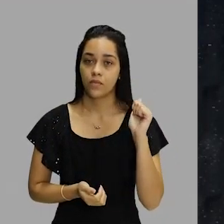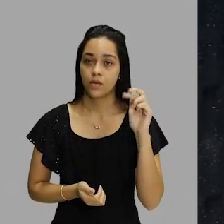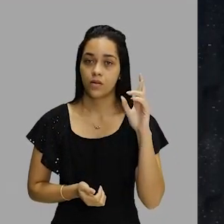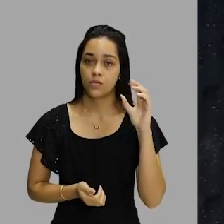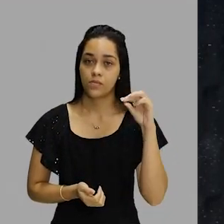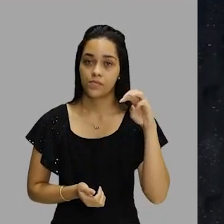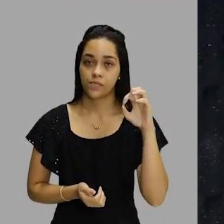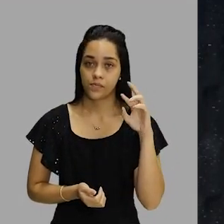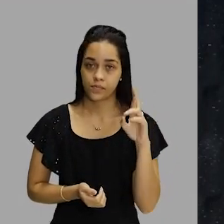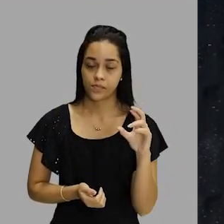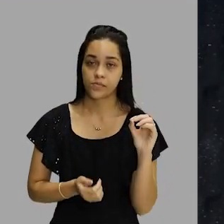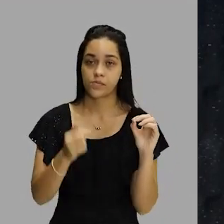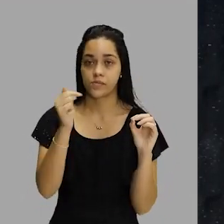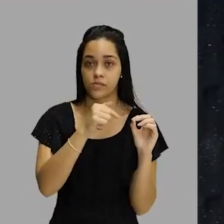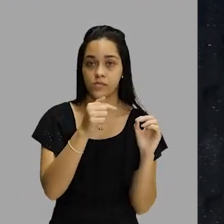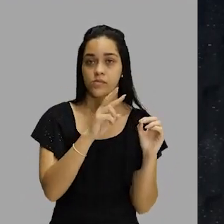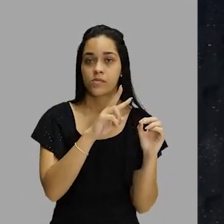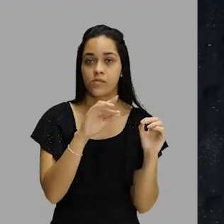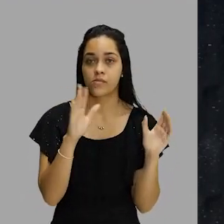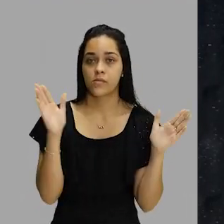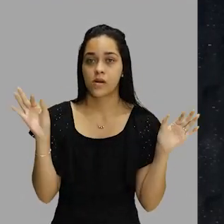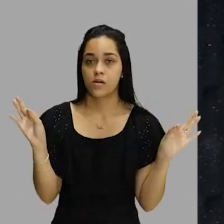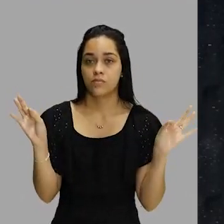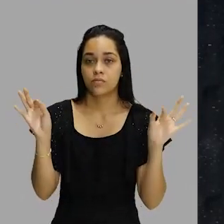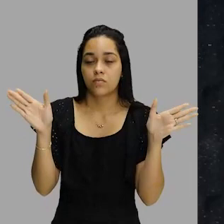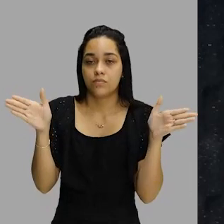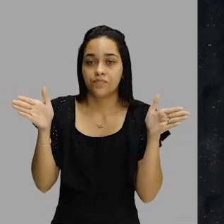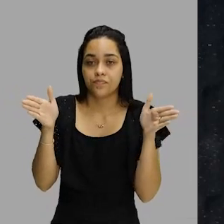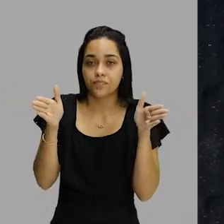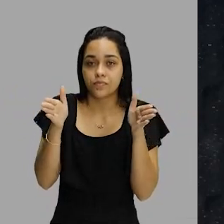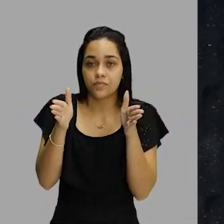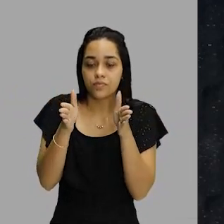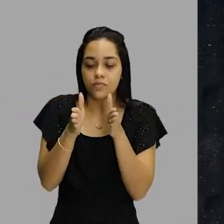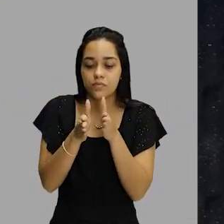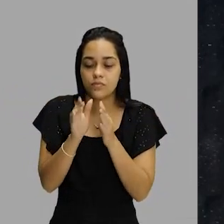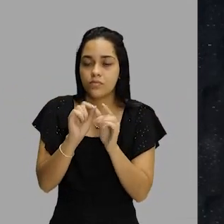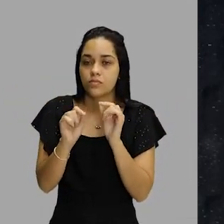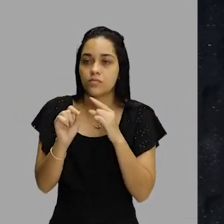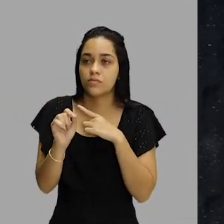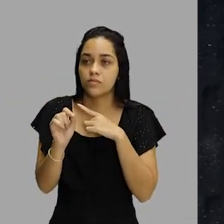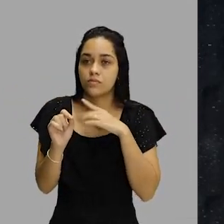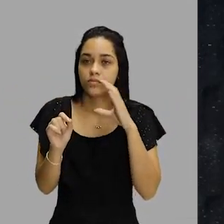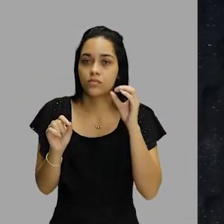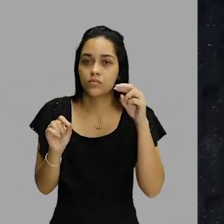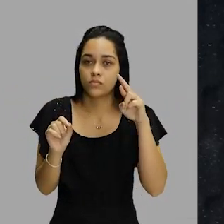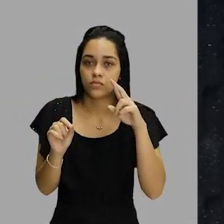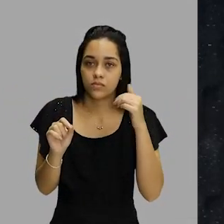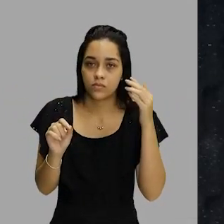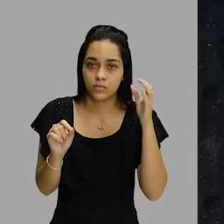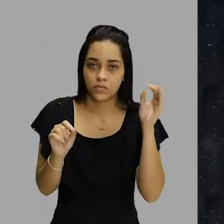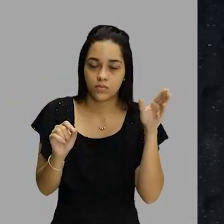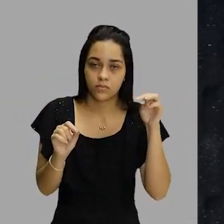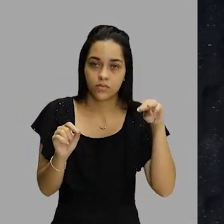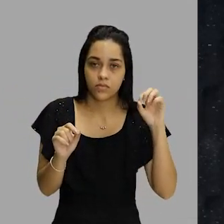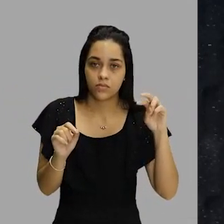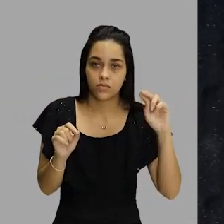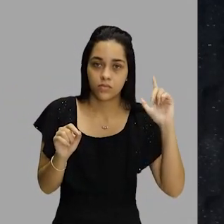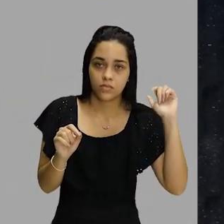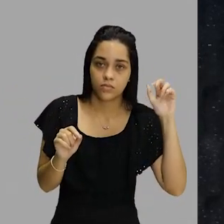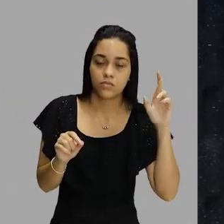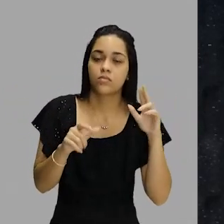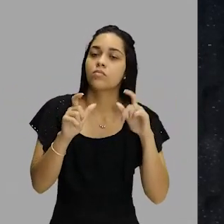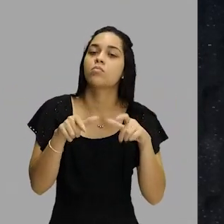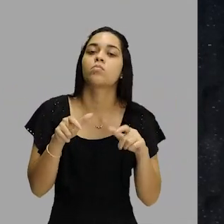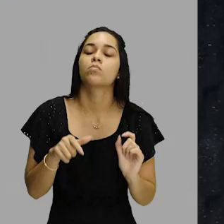Então, quando o sarcômero está diminuindo, quer dizer que está havendo contração muscular. Então, olha só, onde é que